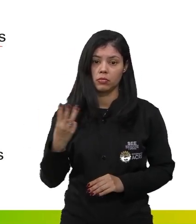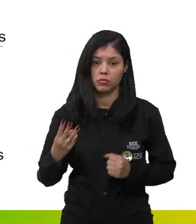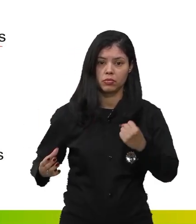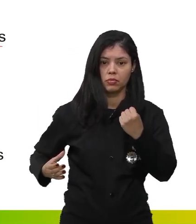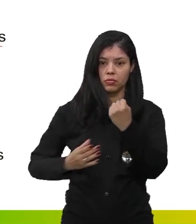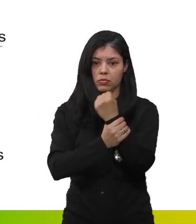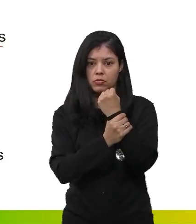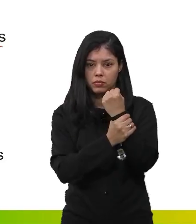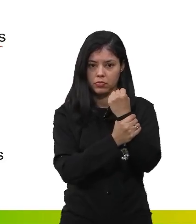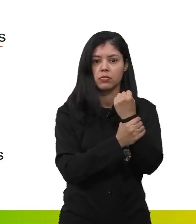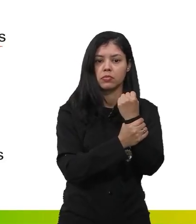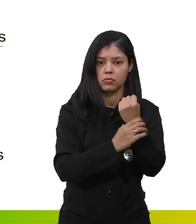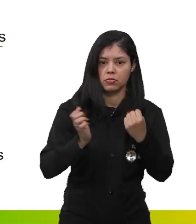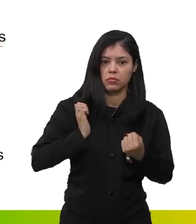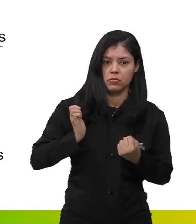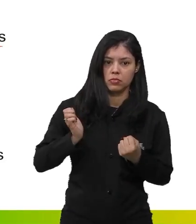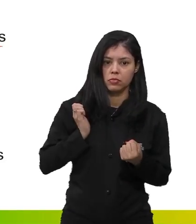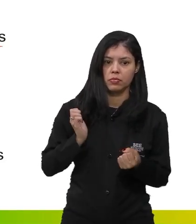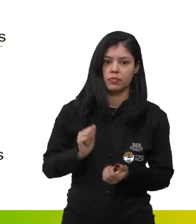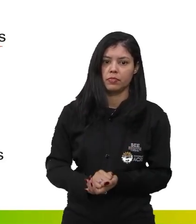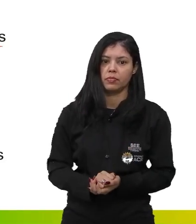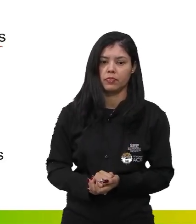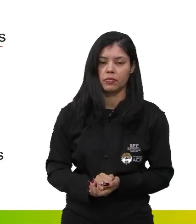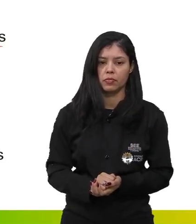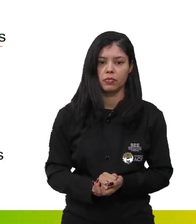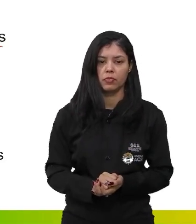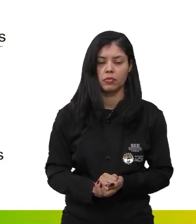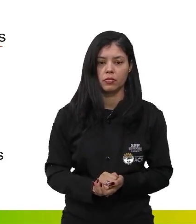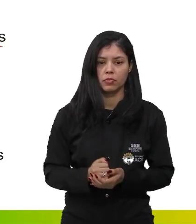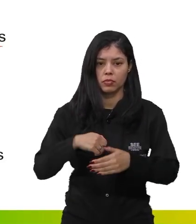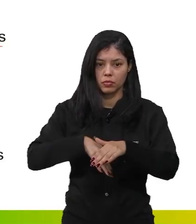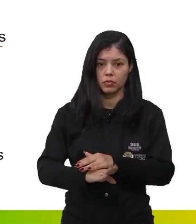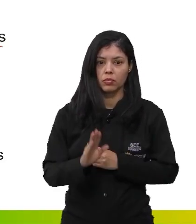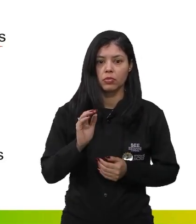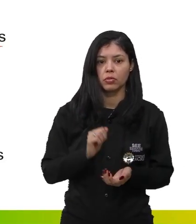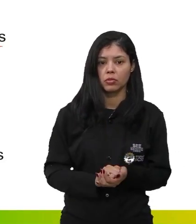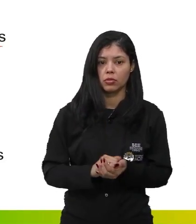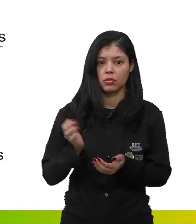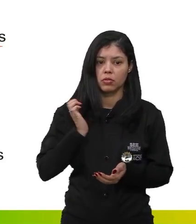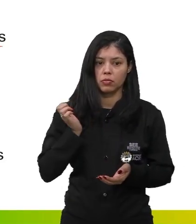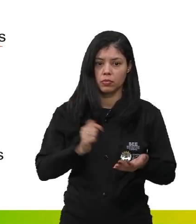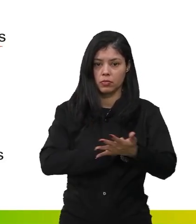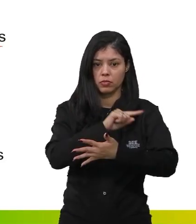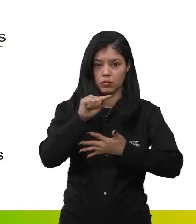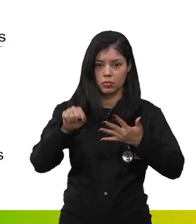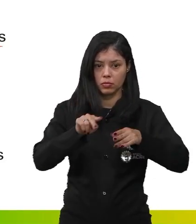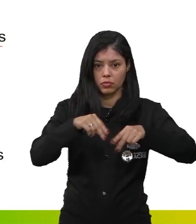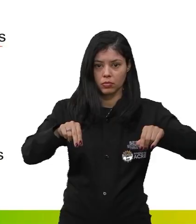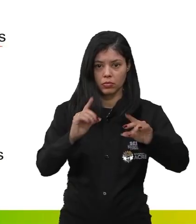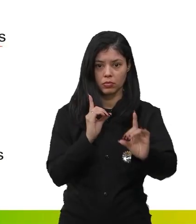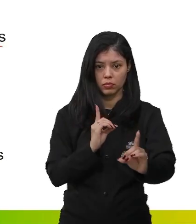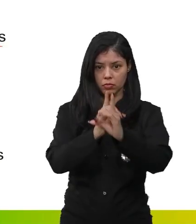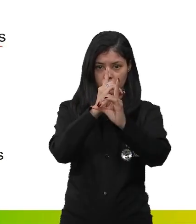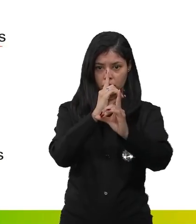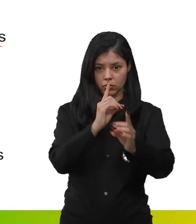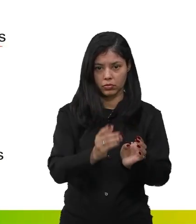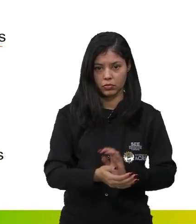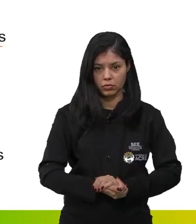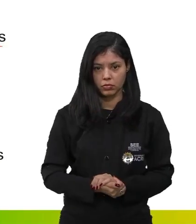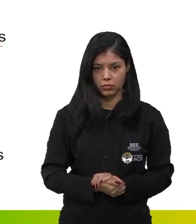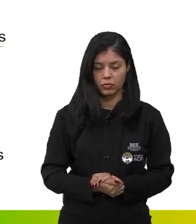lugar, proteger as riquezas, salvaguardar as vastas riquezas das novas